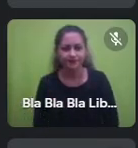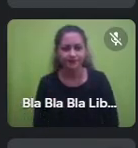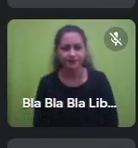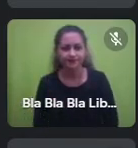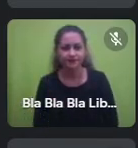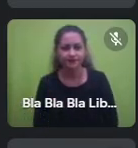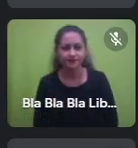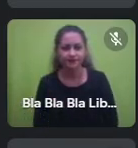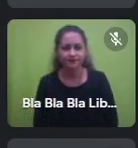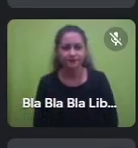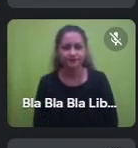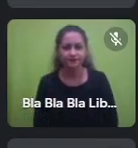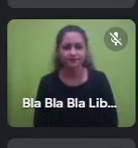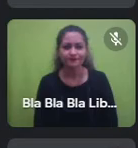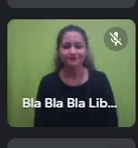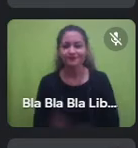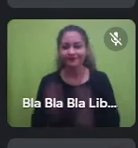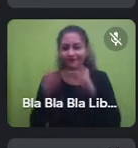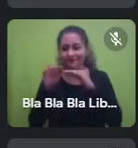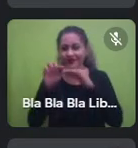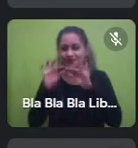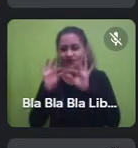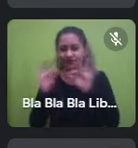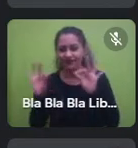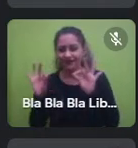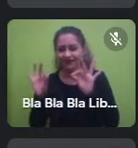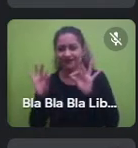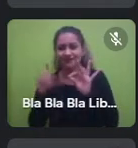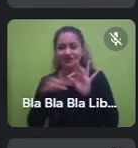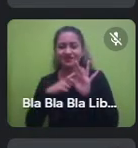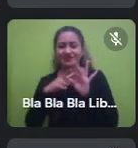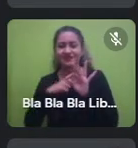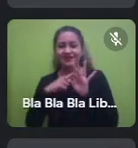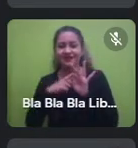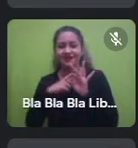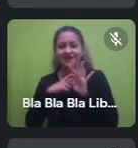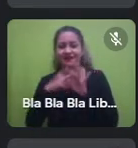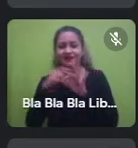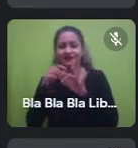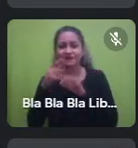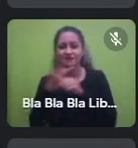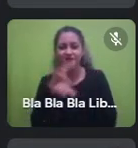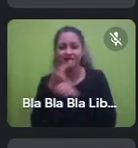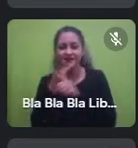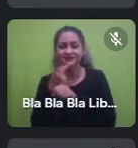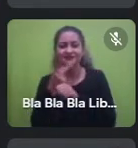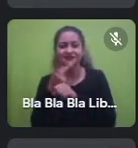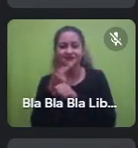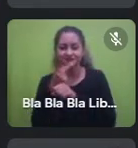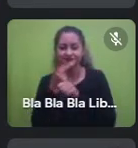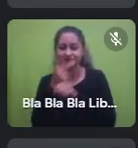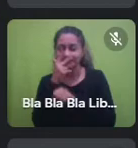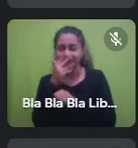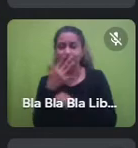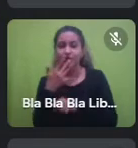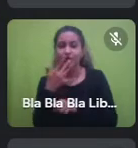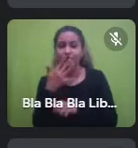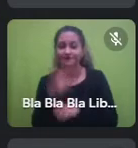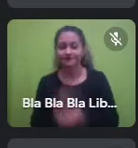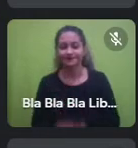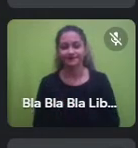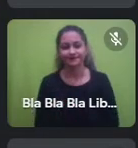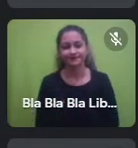Isso, área renal, né? Essa área renal aí mostrando uma aparência prateada. Pode